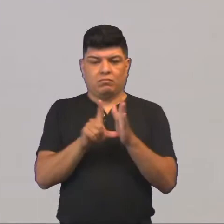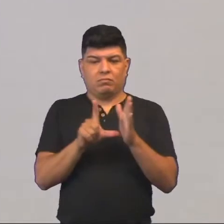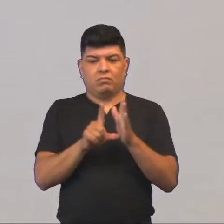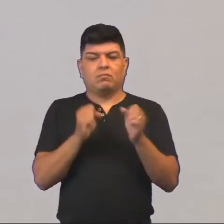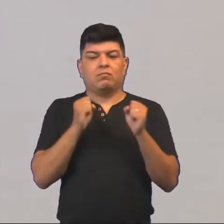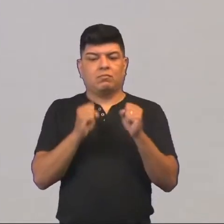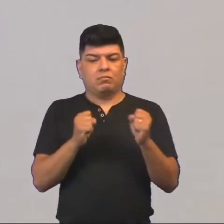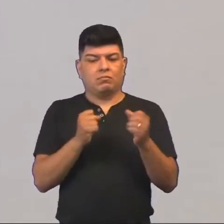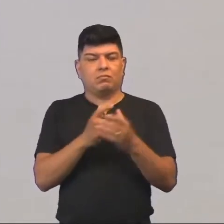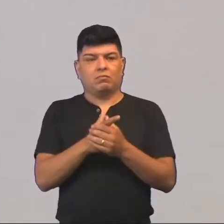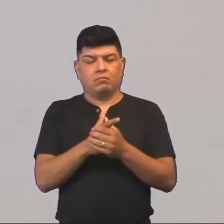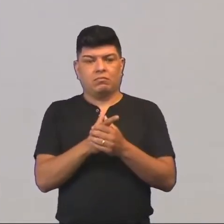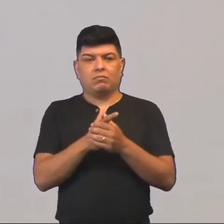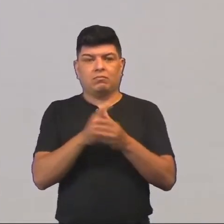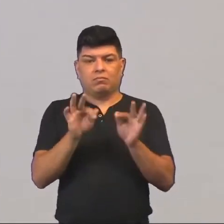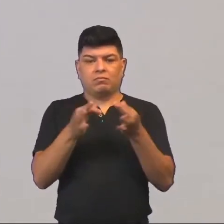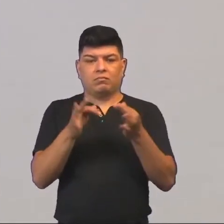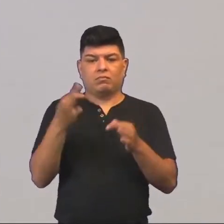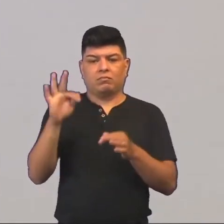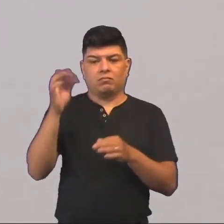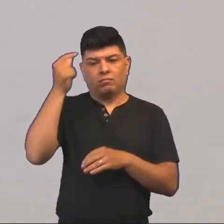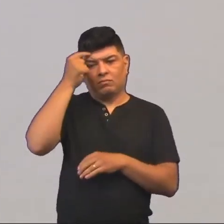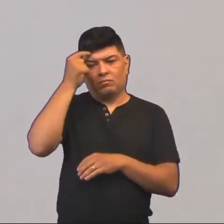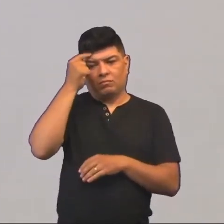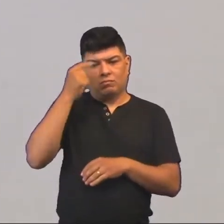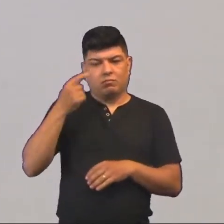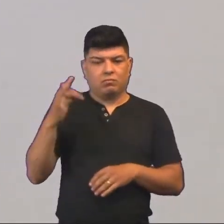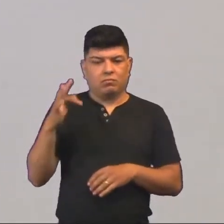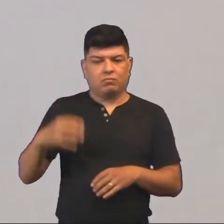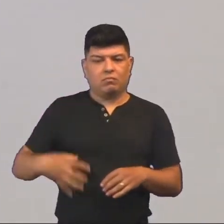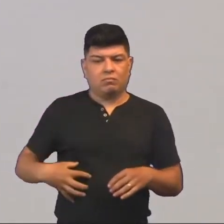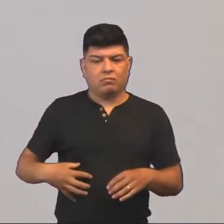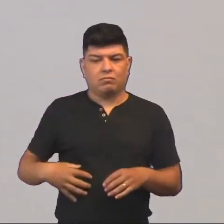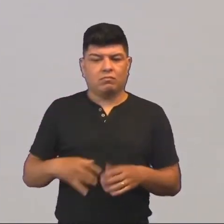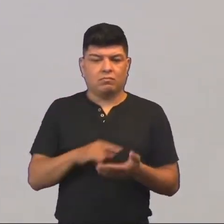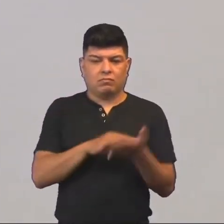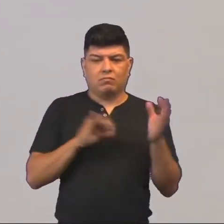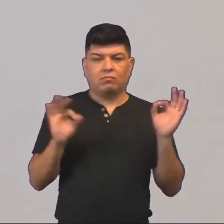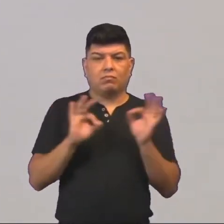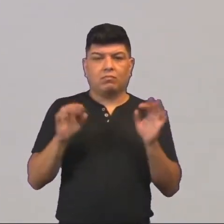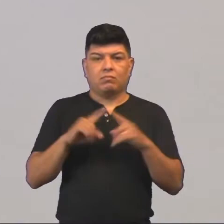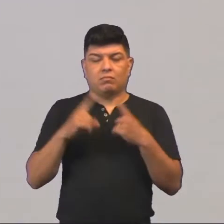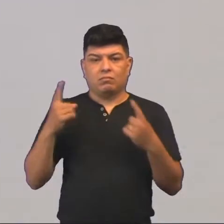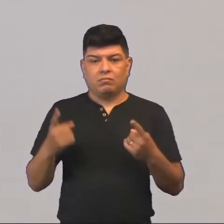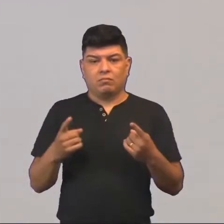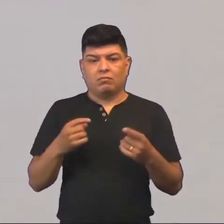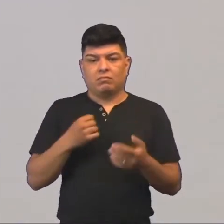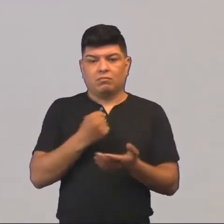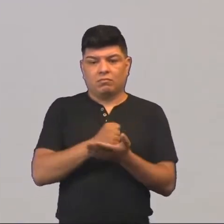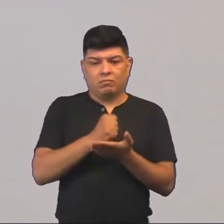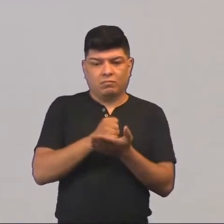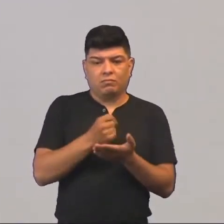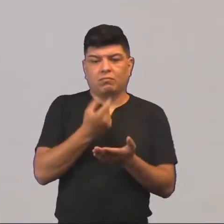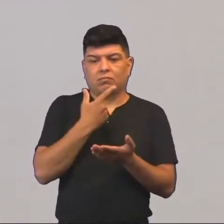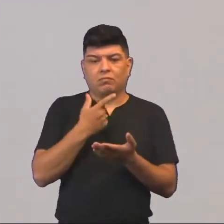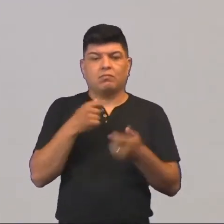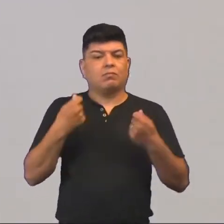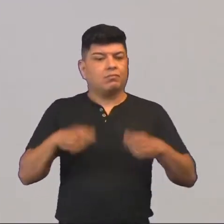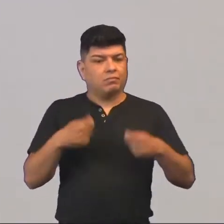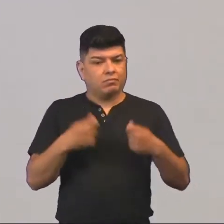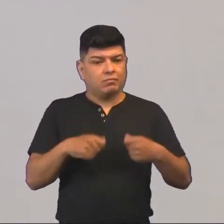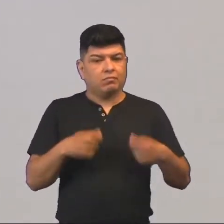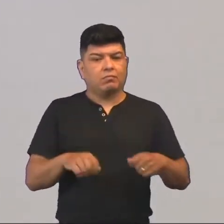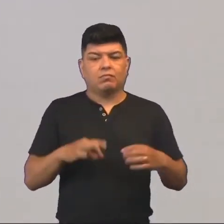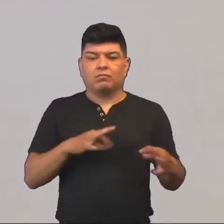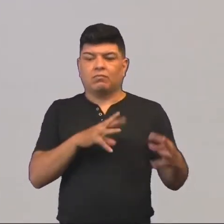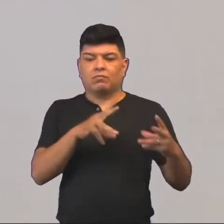adquirir medicamentos simples para dor de cabeça, dor no estômago, sem precisar nem de receita. Mas os antibióticos, eles vão precisar